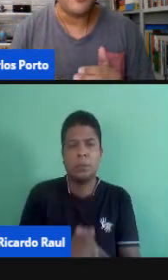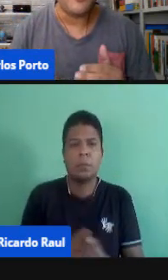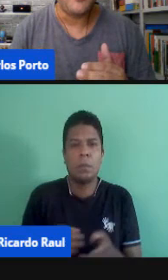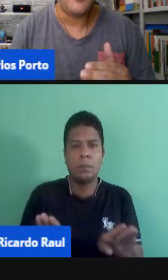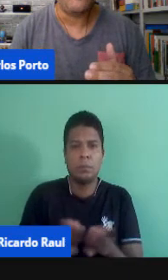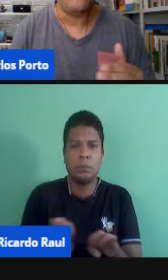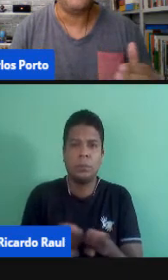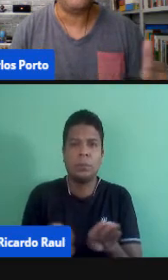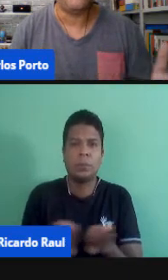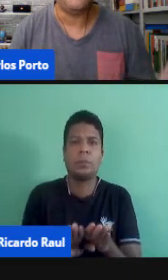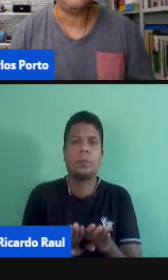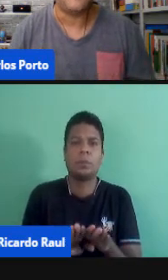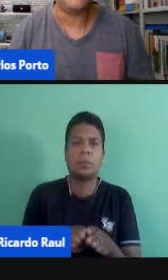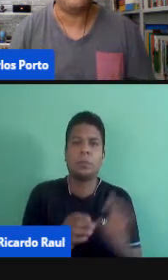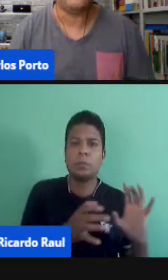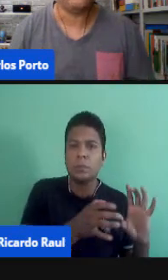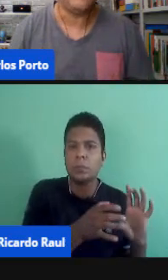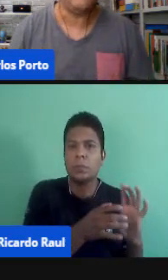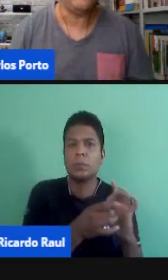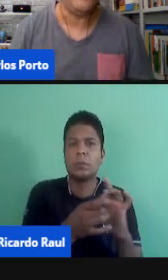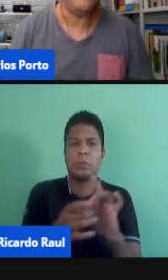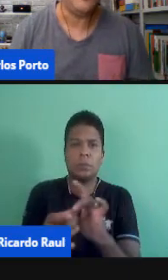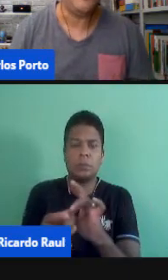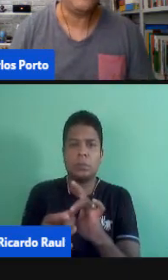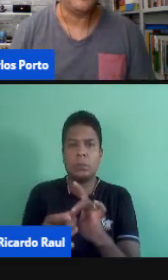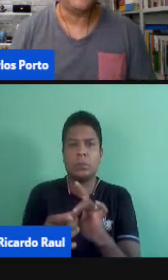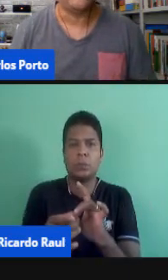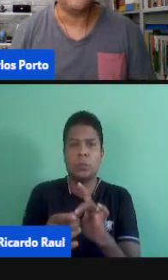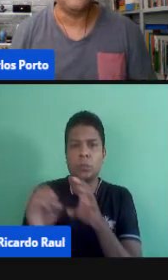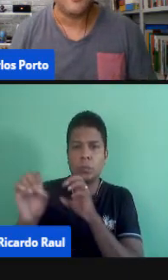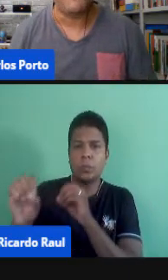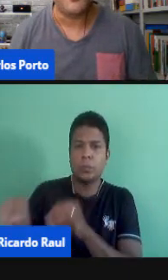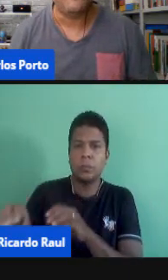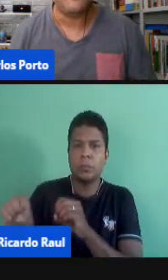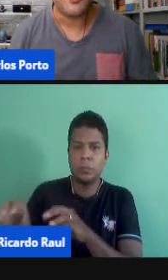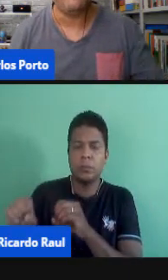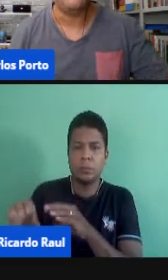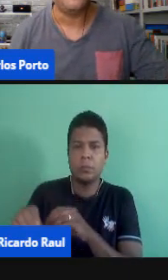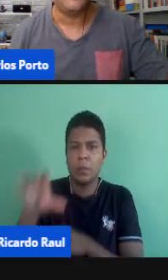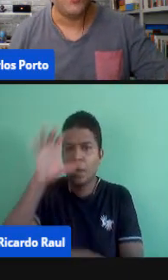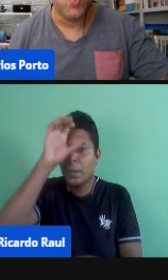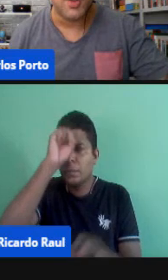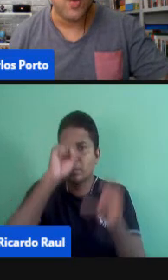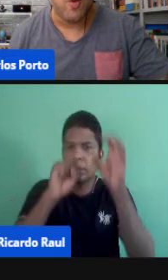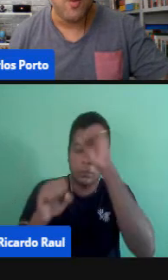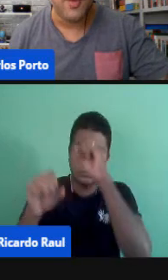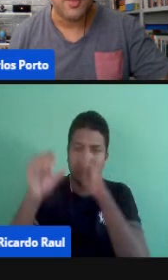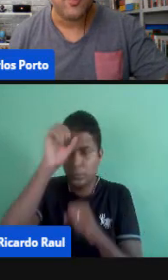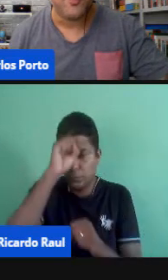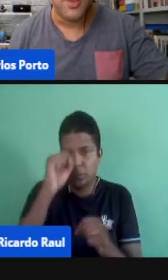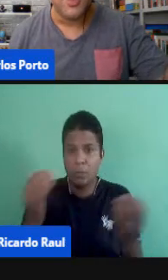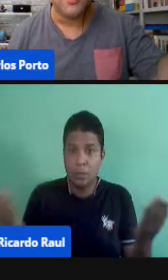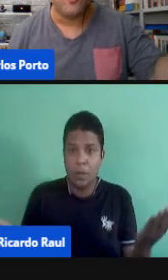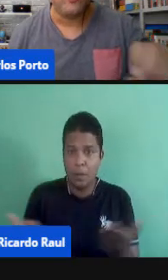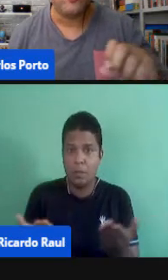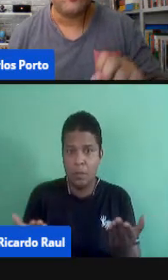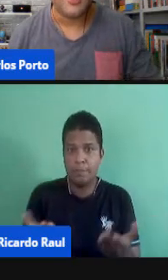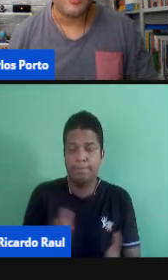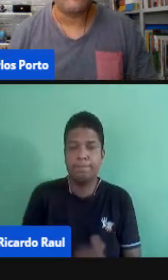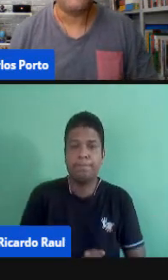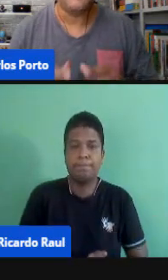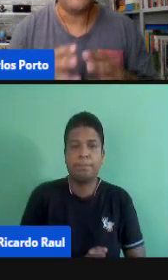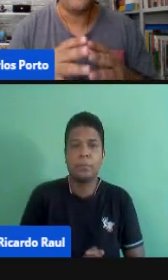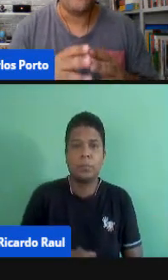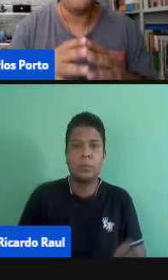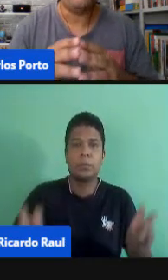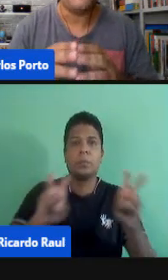para contextualizar a questão tanto do ensino quanto da aprendizagem no atual momento. Então, o título da